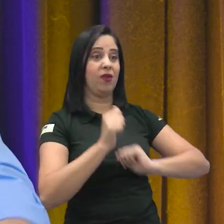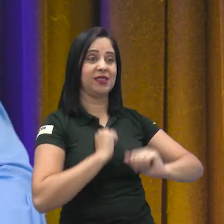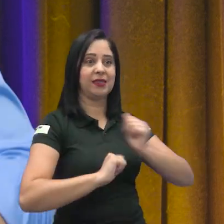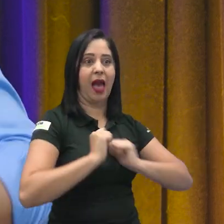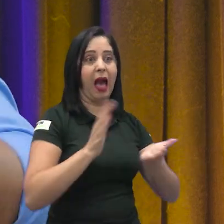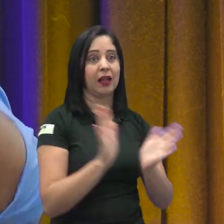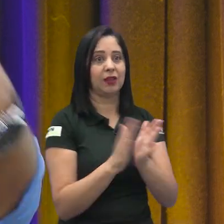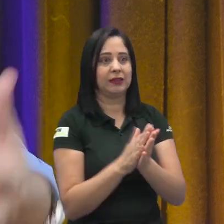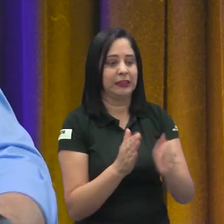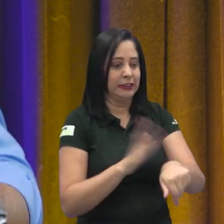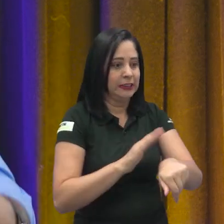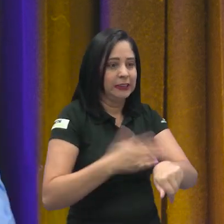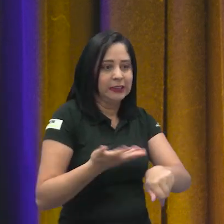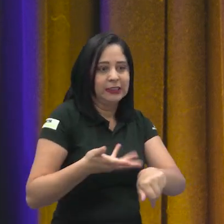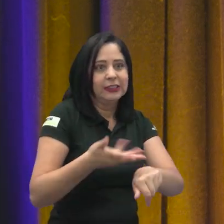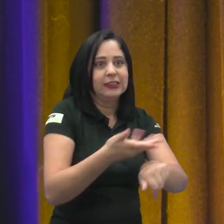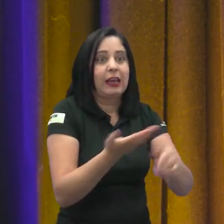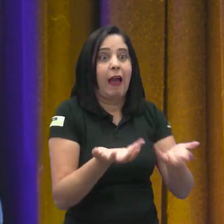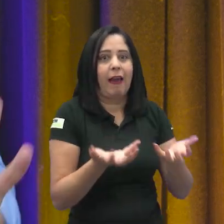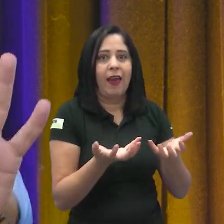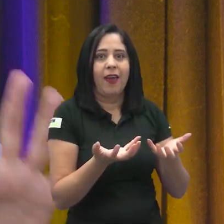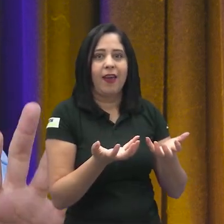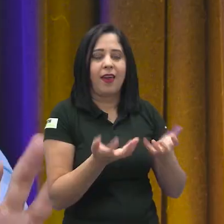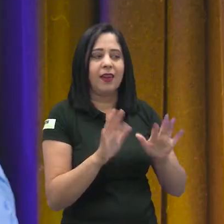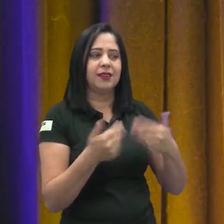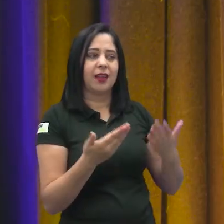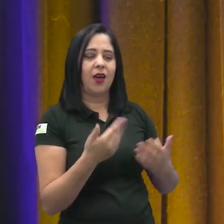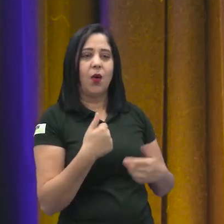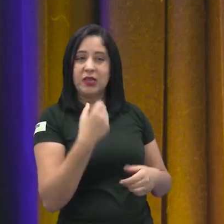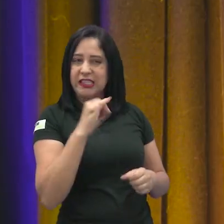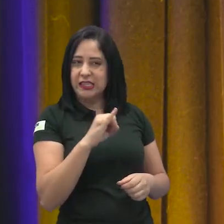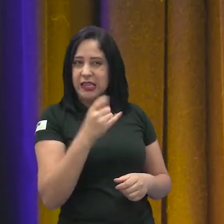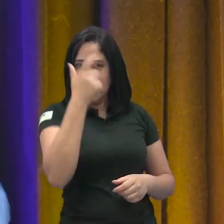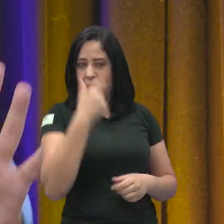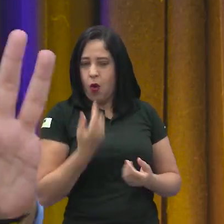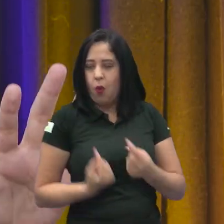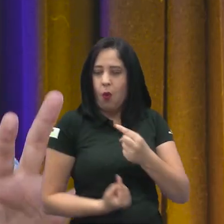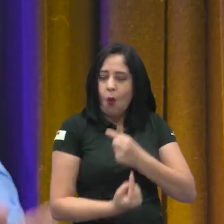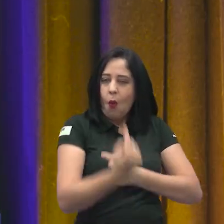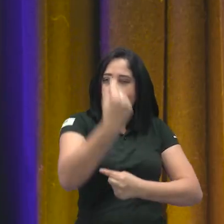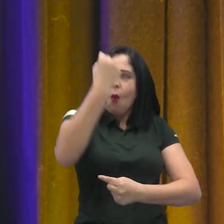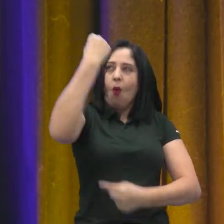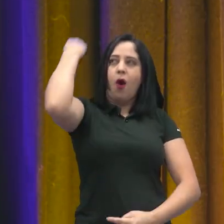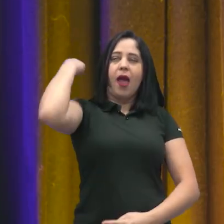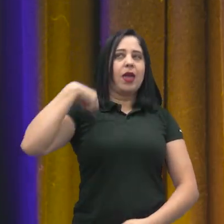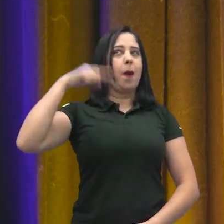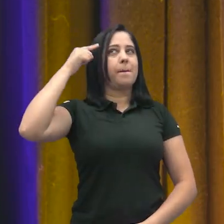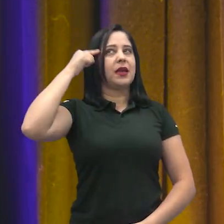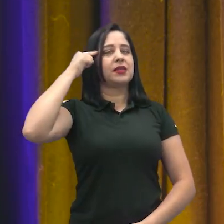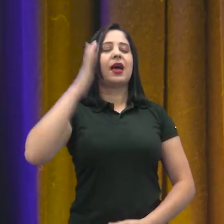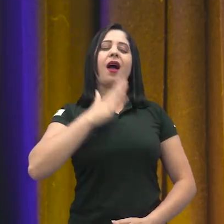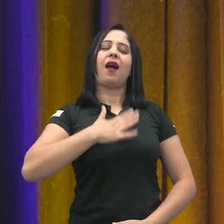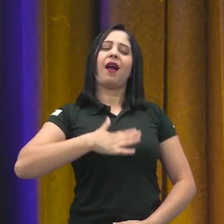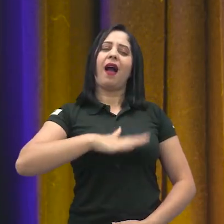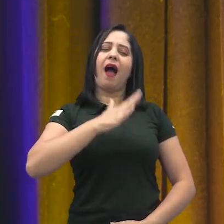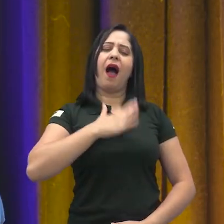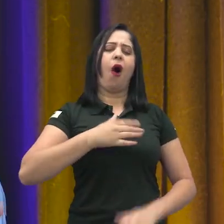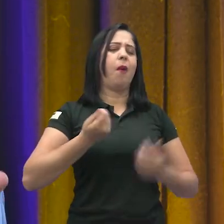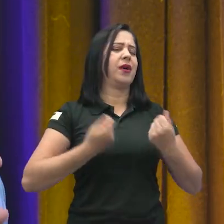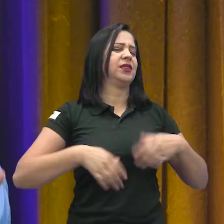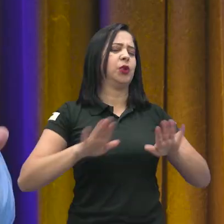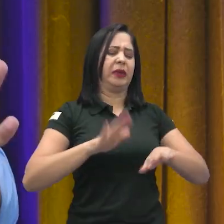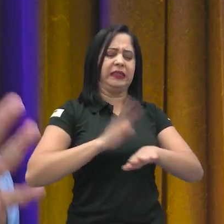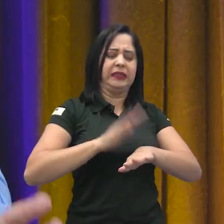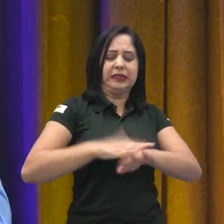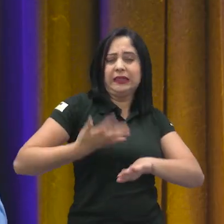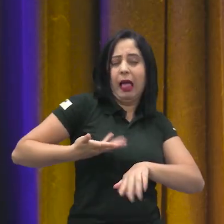ter tudo, de correr atrás, acho que falaria para ele, pode ir um pouco mais devagar, vai chegar no mesmo resultado e você não precisa se